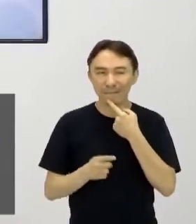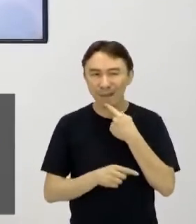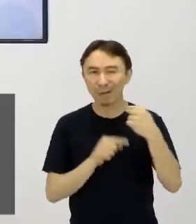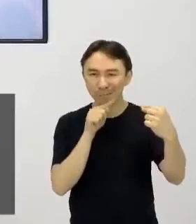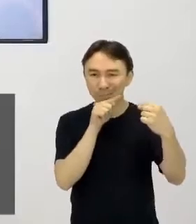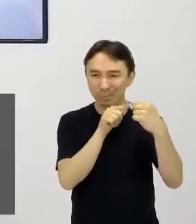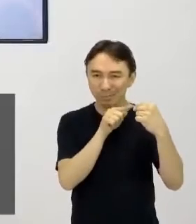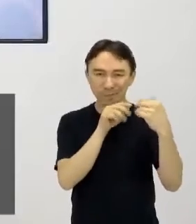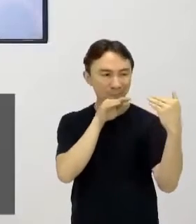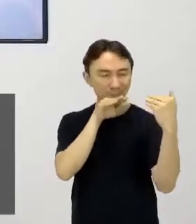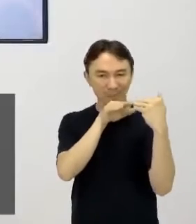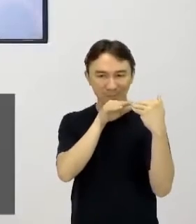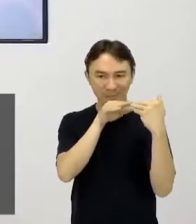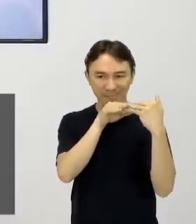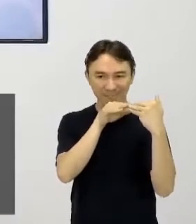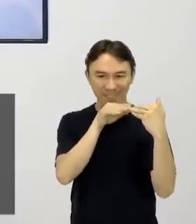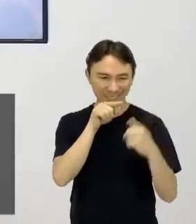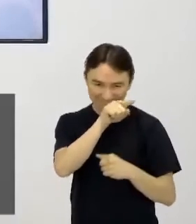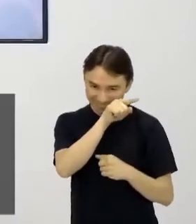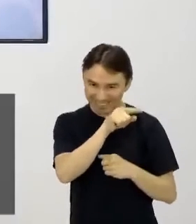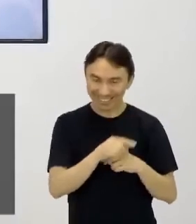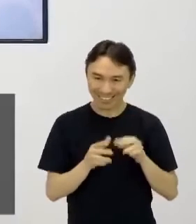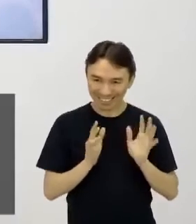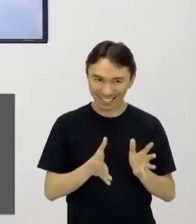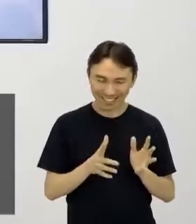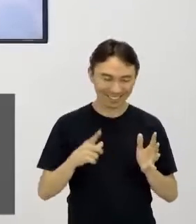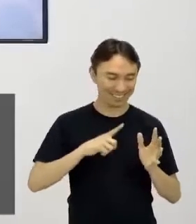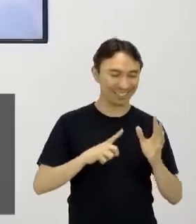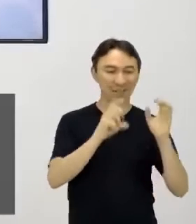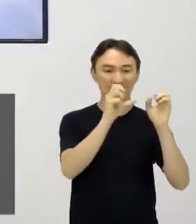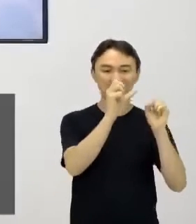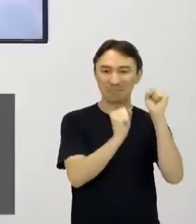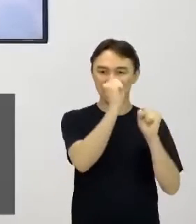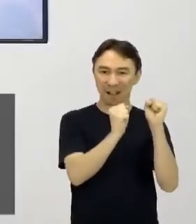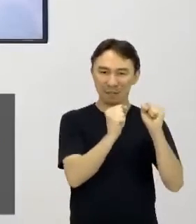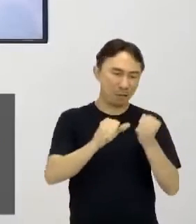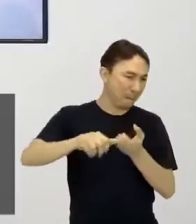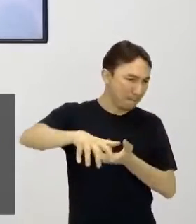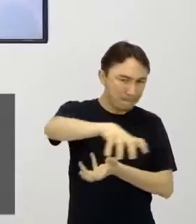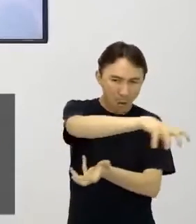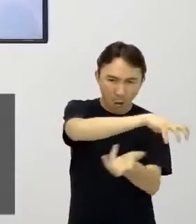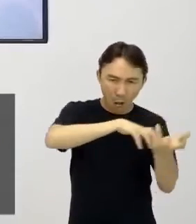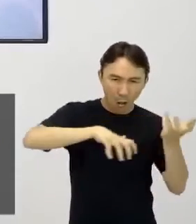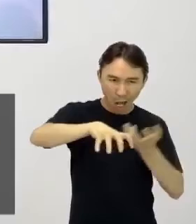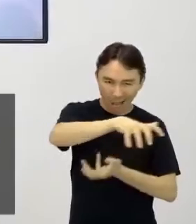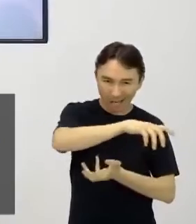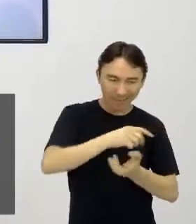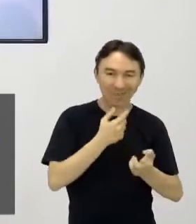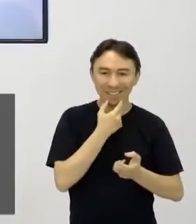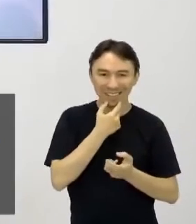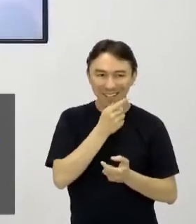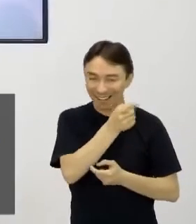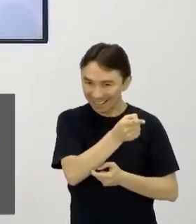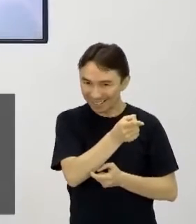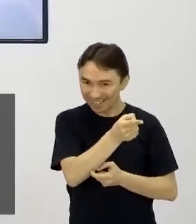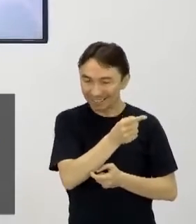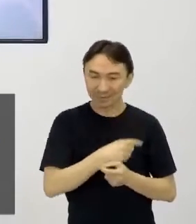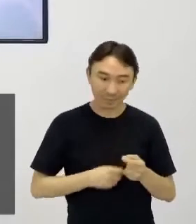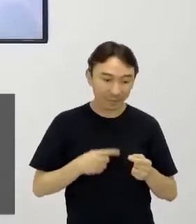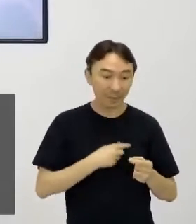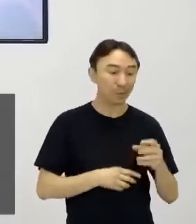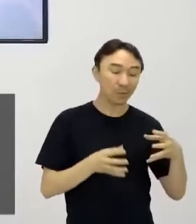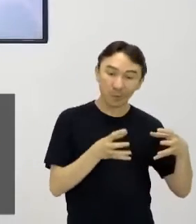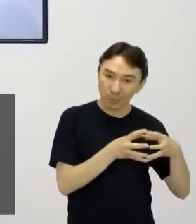ela já está num processo de revolução industrial? Então, esses liberais, eles estão ali, ó, alinhados com o